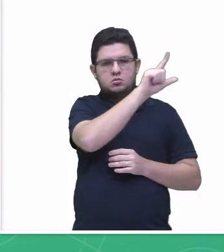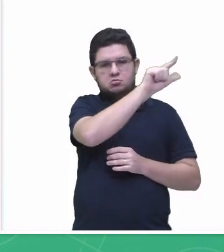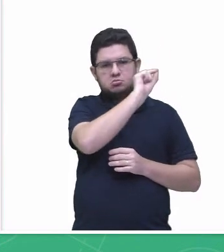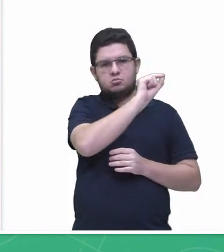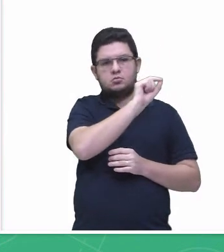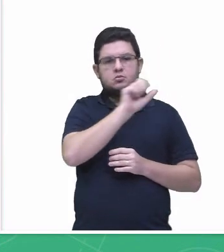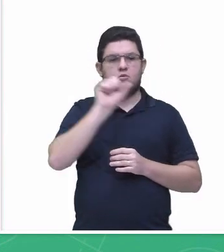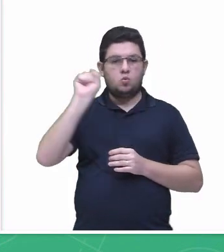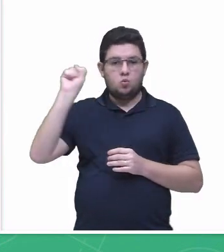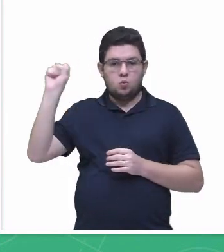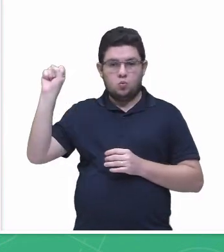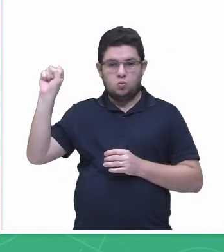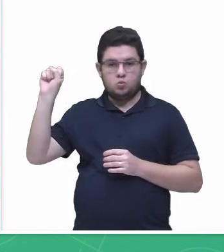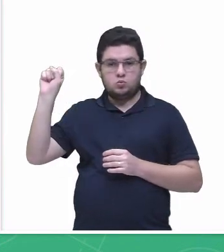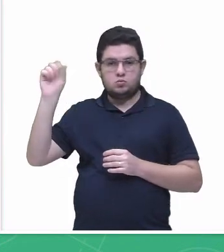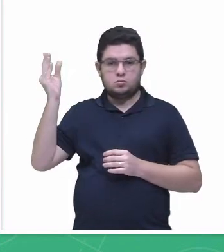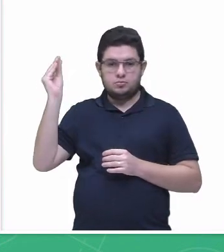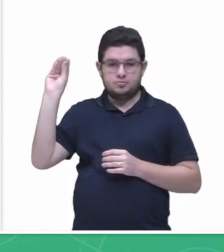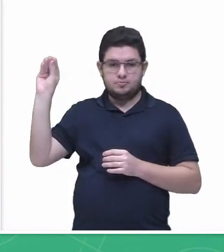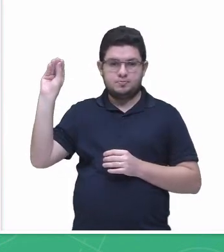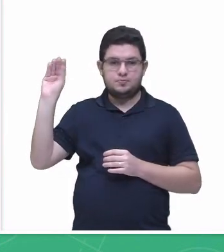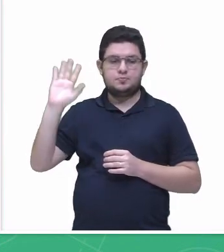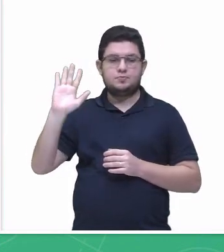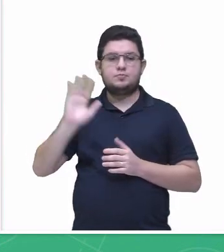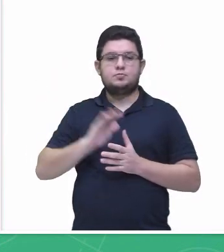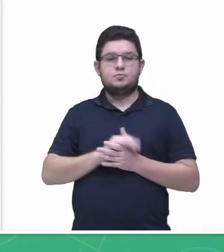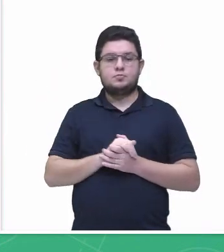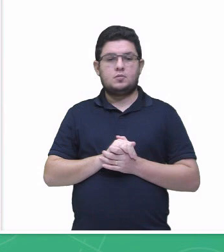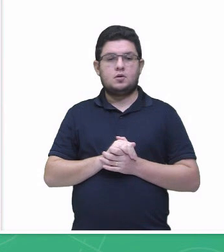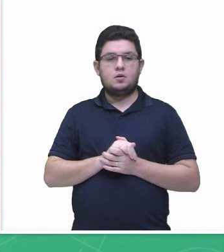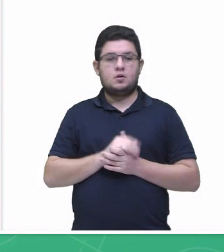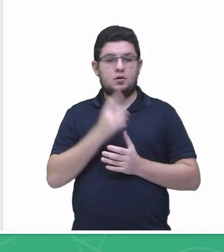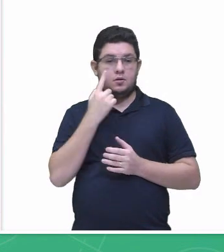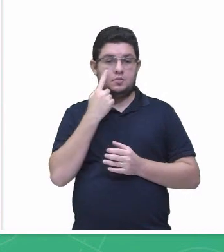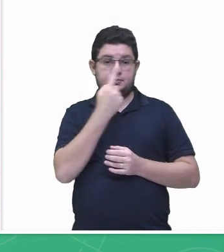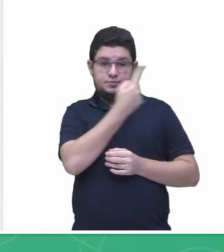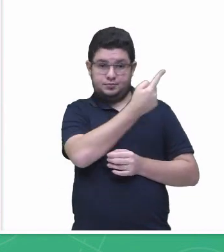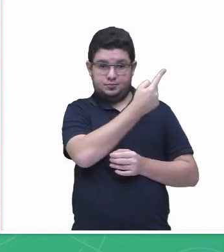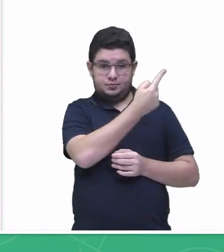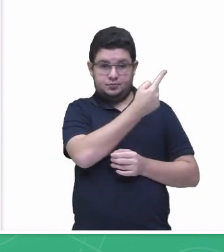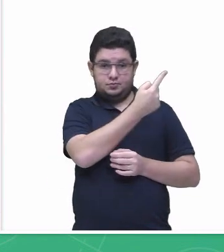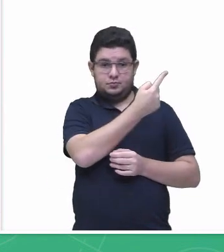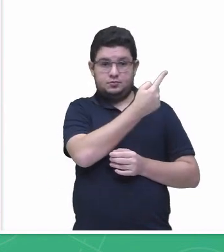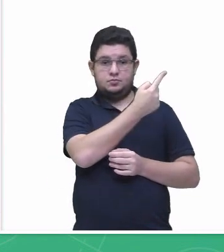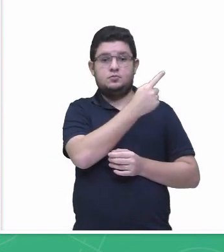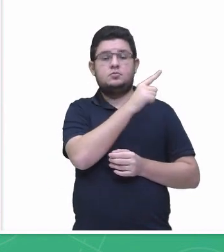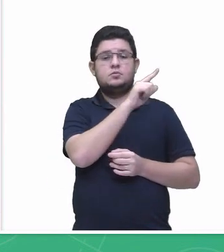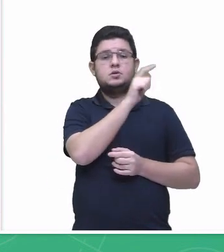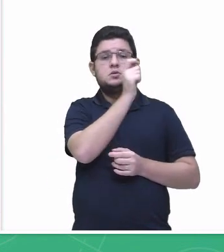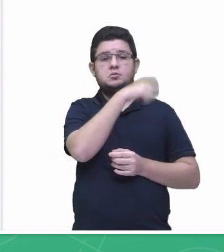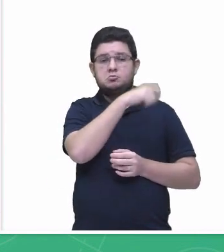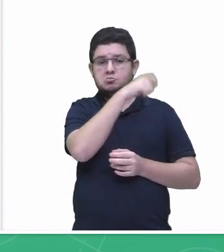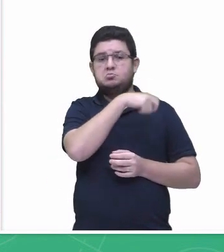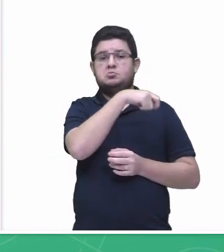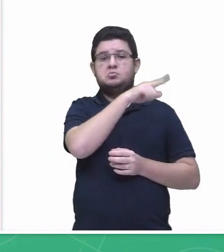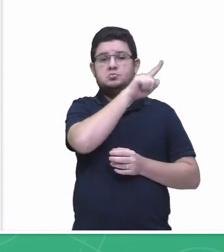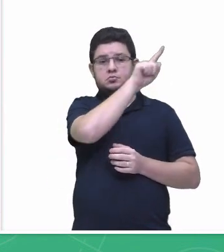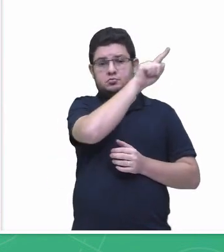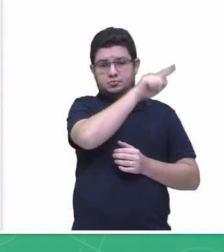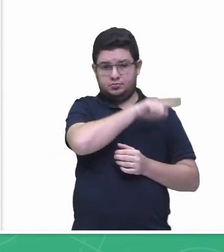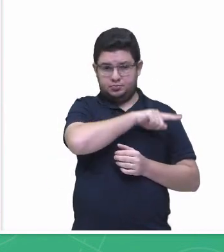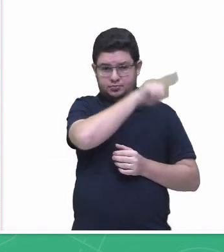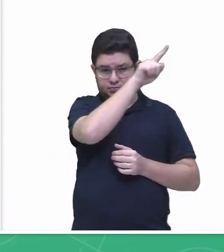número 8, tá bom? Depois que a gente verifica as possibilidades de cada algarismo, basta a